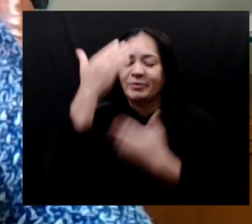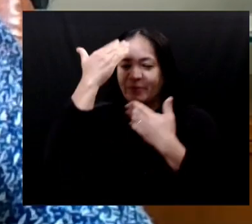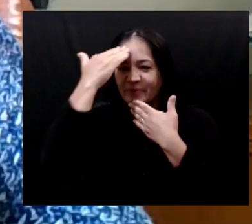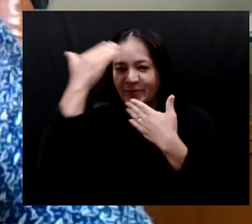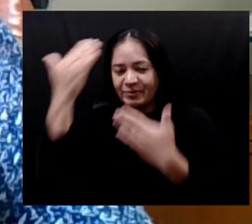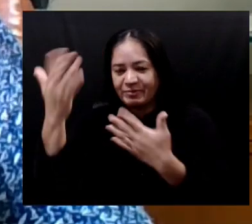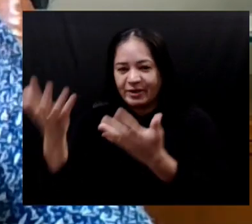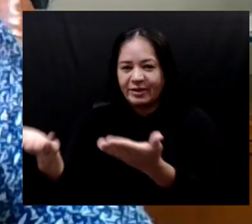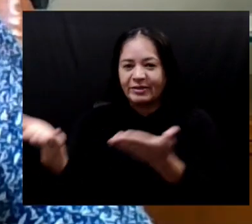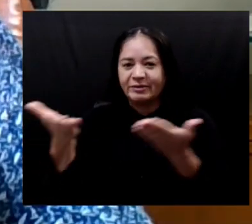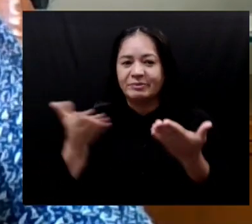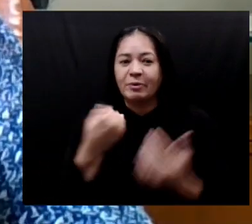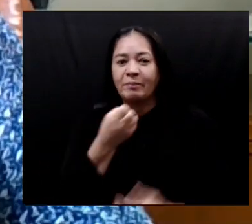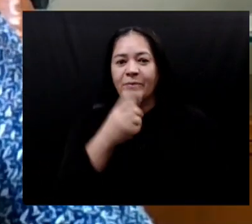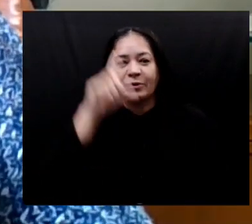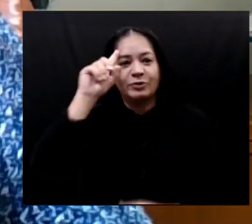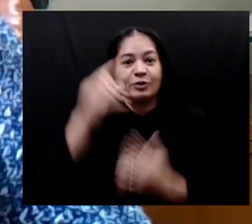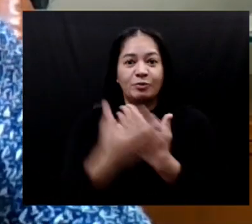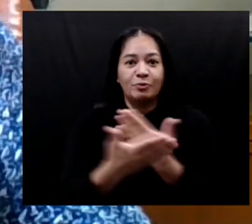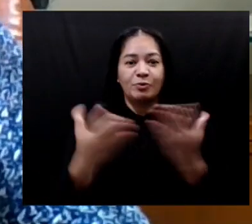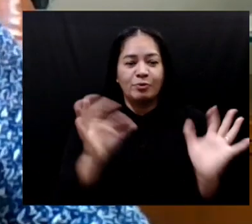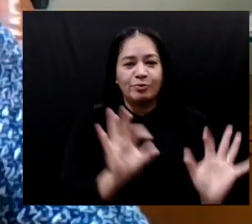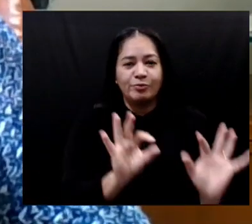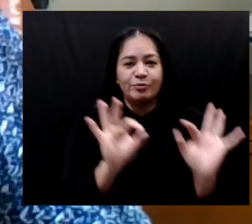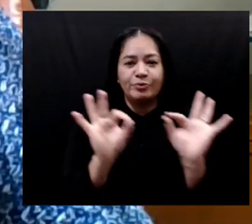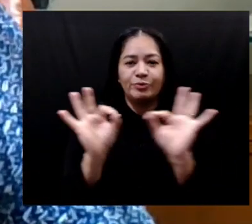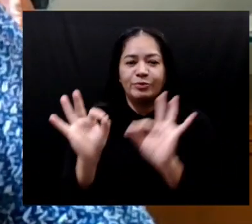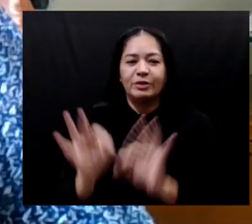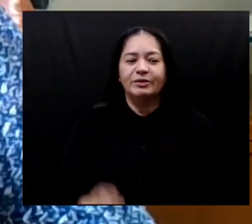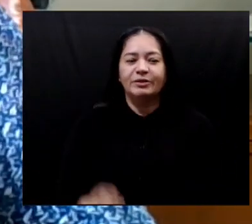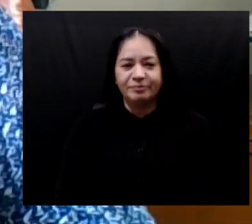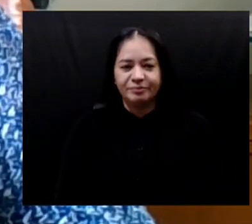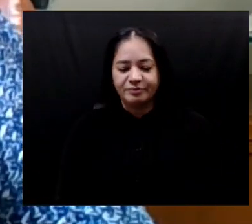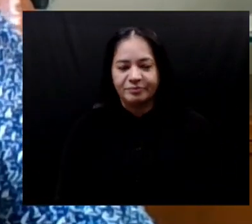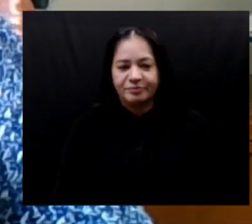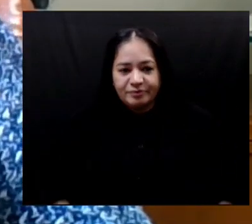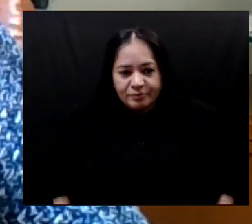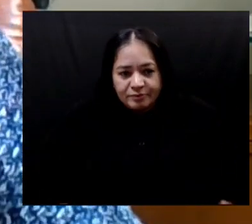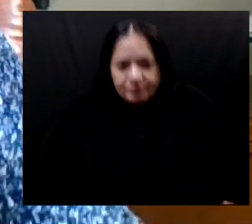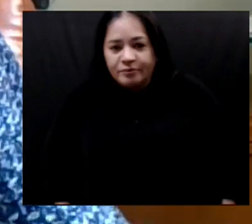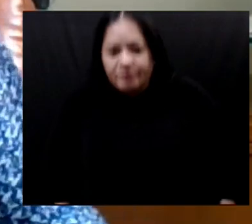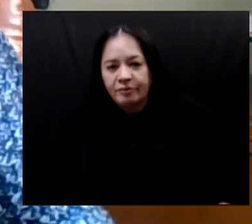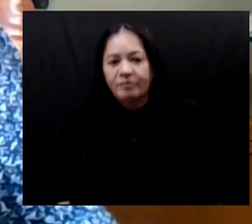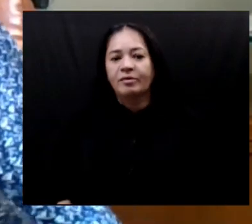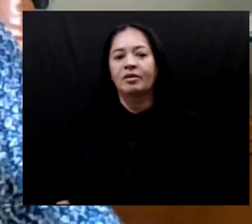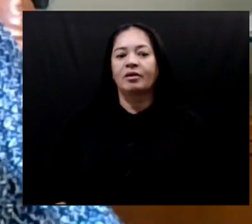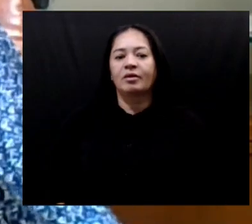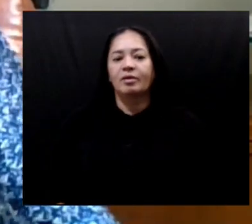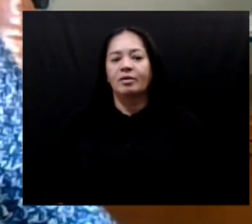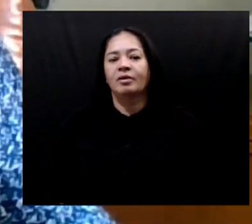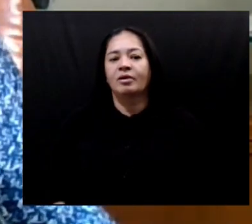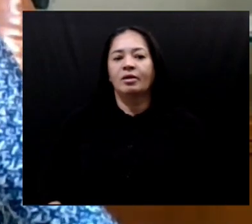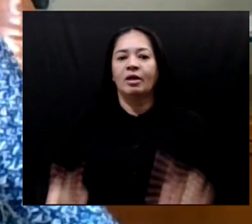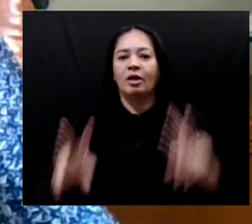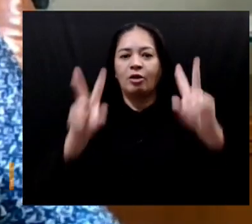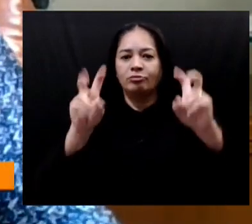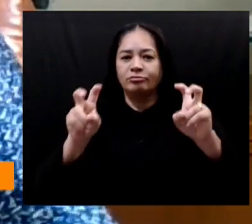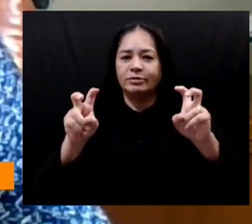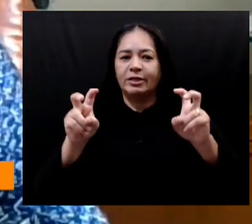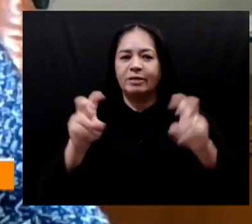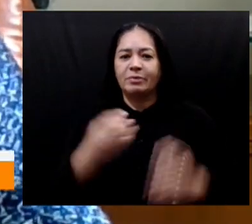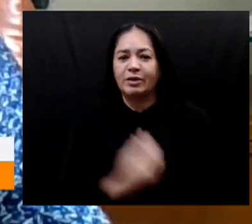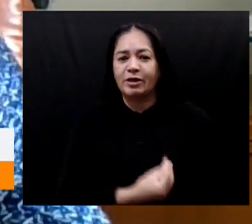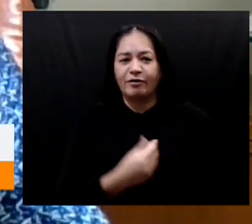nossos telespectadores. Realmente é um tema que afeta a vida pessoal,